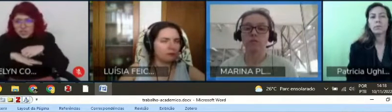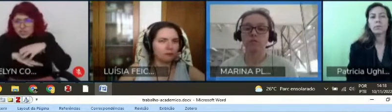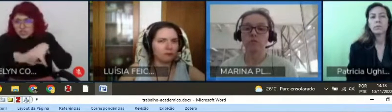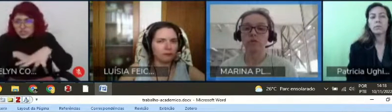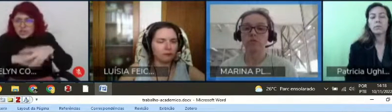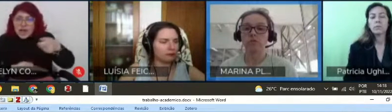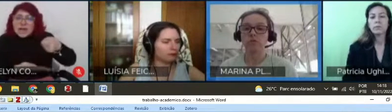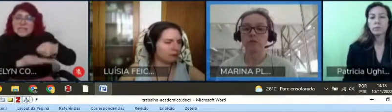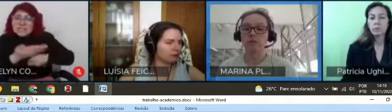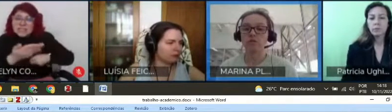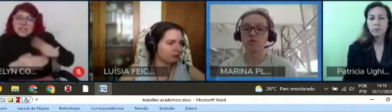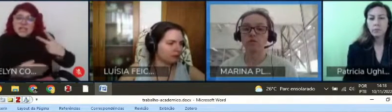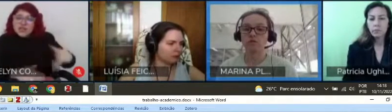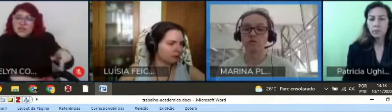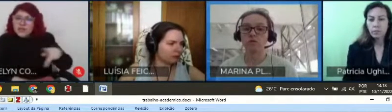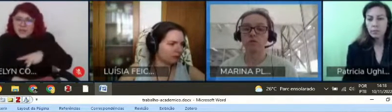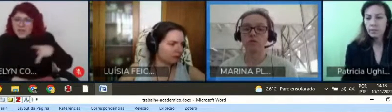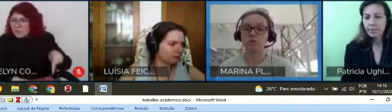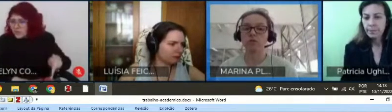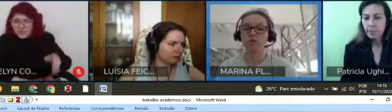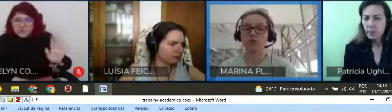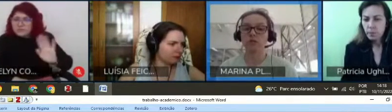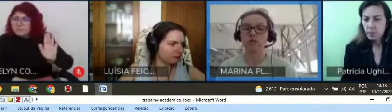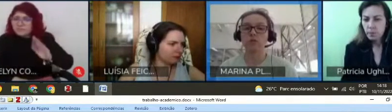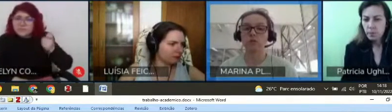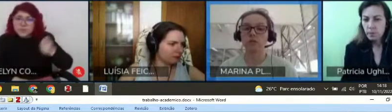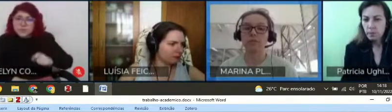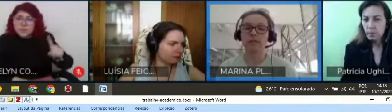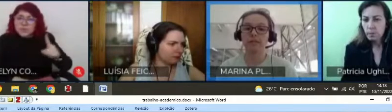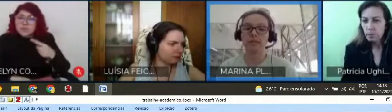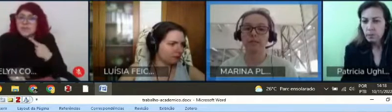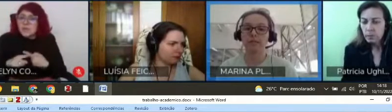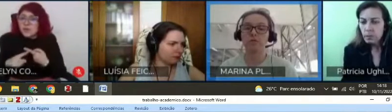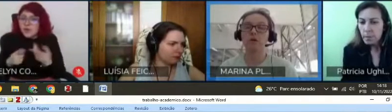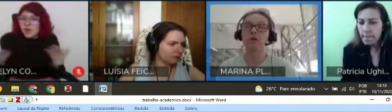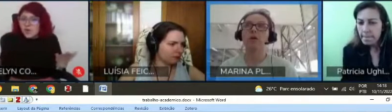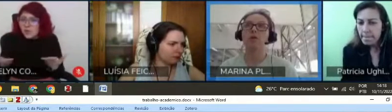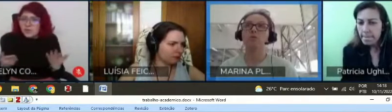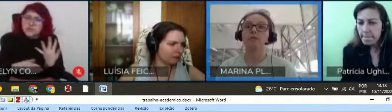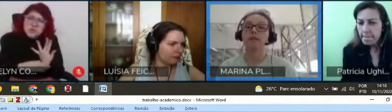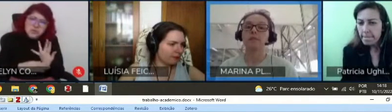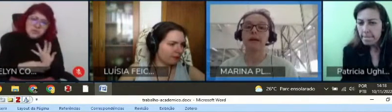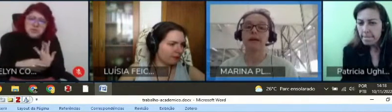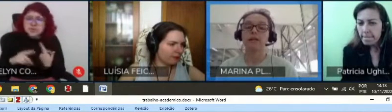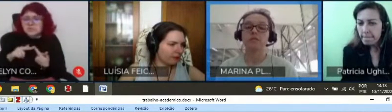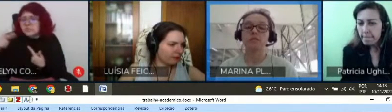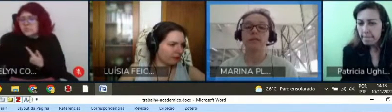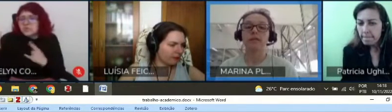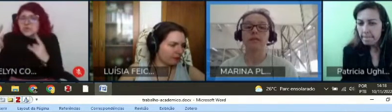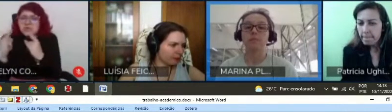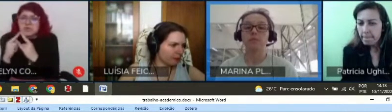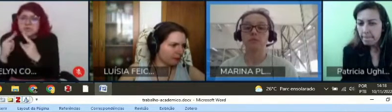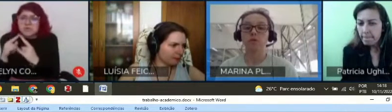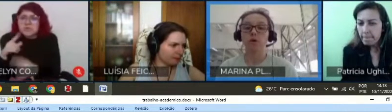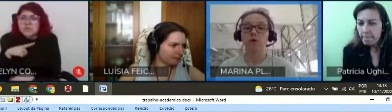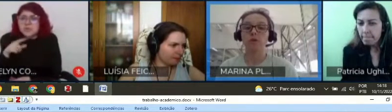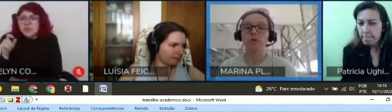a URGS quanto outras instituições, hoje em dia, disponibilizam os trabalhos